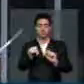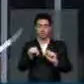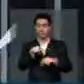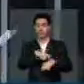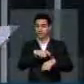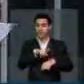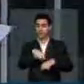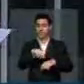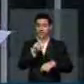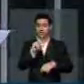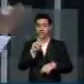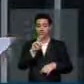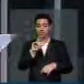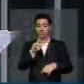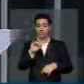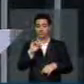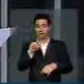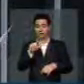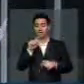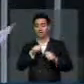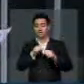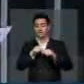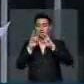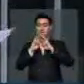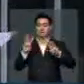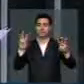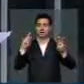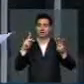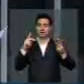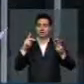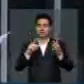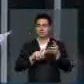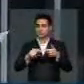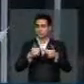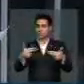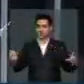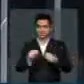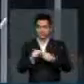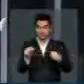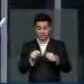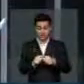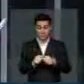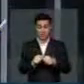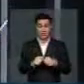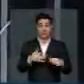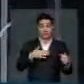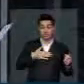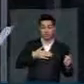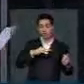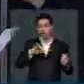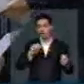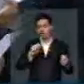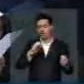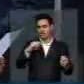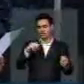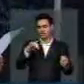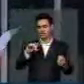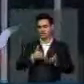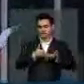Dori Caim me levava a mensagem de sua obra prima Minha Jangada Vai sair pro